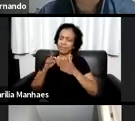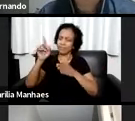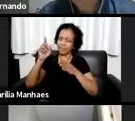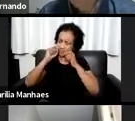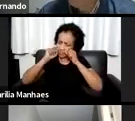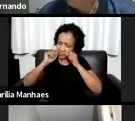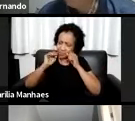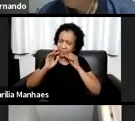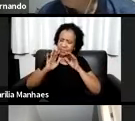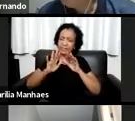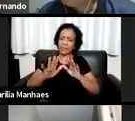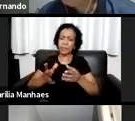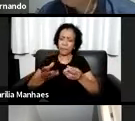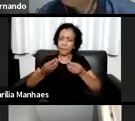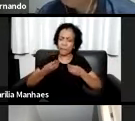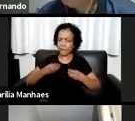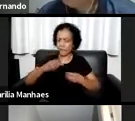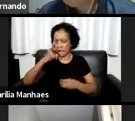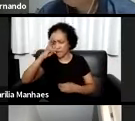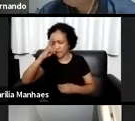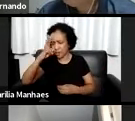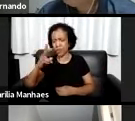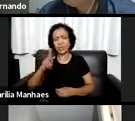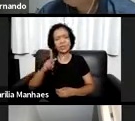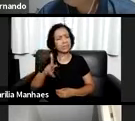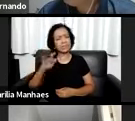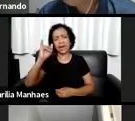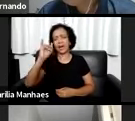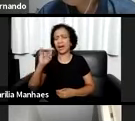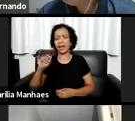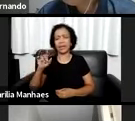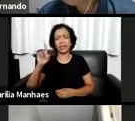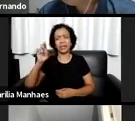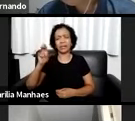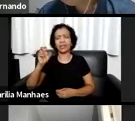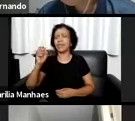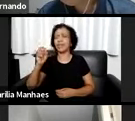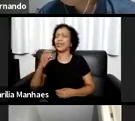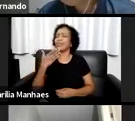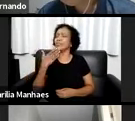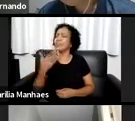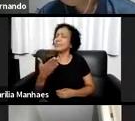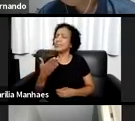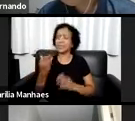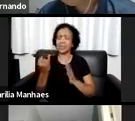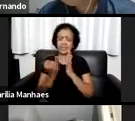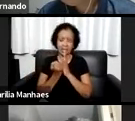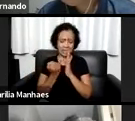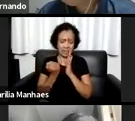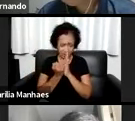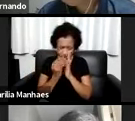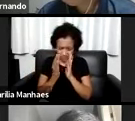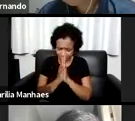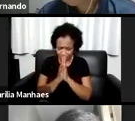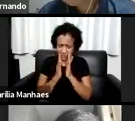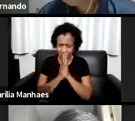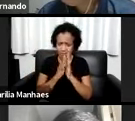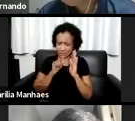Celícia Salles, ó Pai querido, que intercede, Senhor, pelos idosos que moram sozinhos.